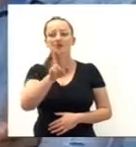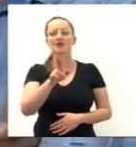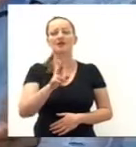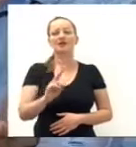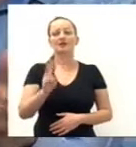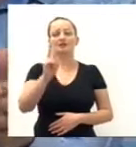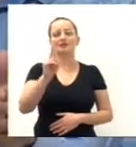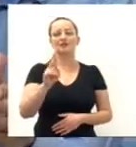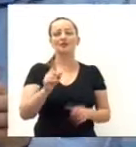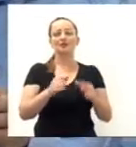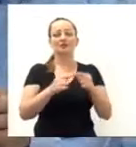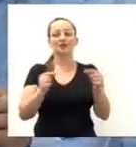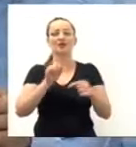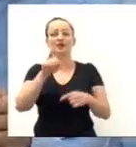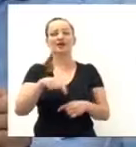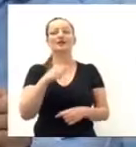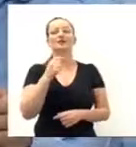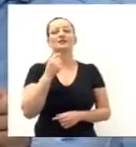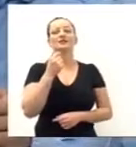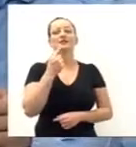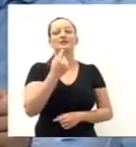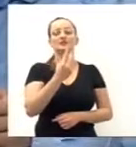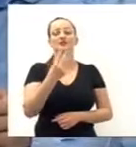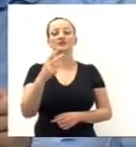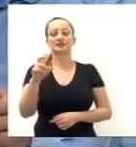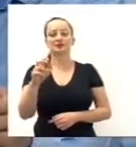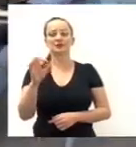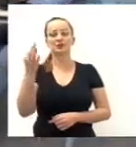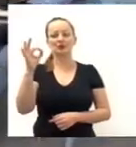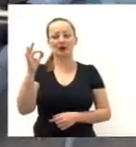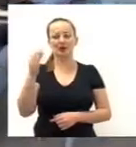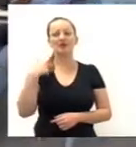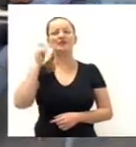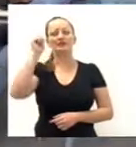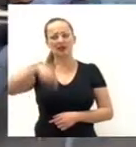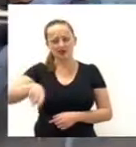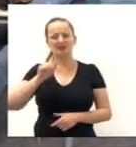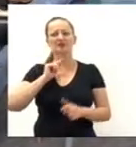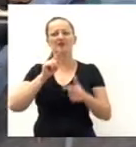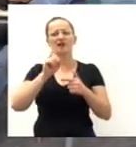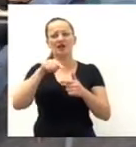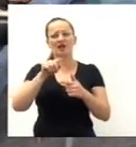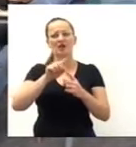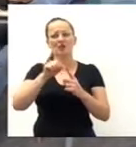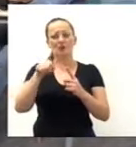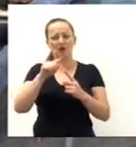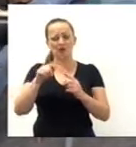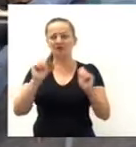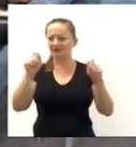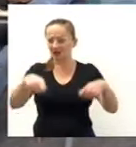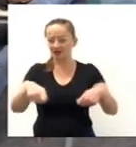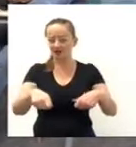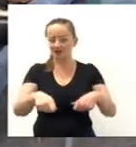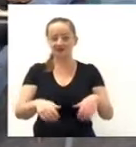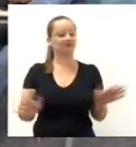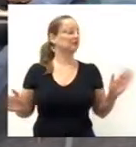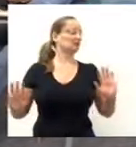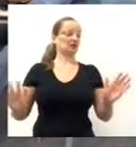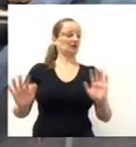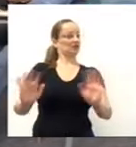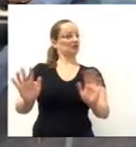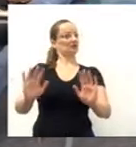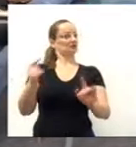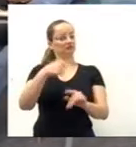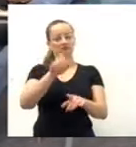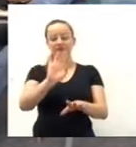vai ser 135 graus. Tem como a resposta ser um ângulo? Não. Não. Nesse caso, não. Por